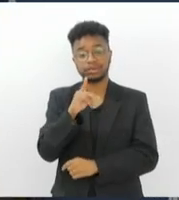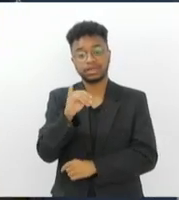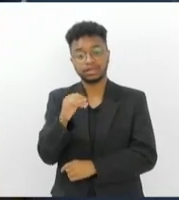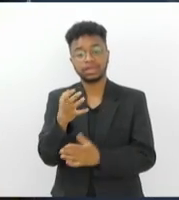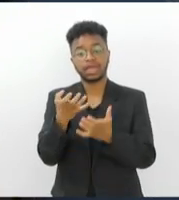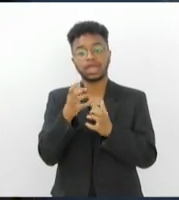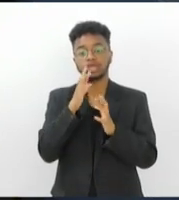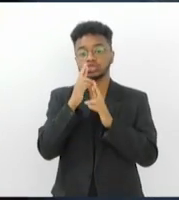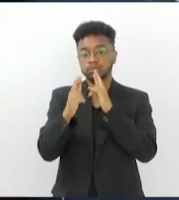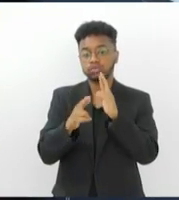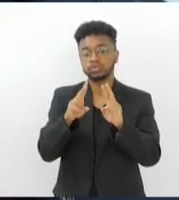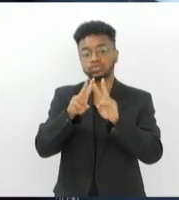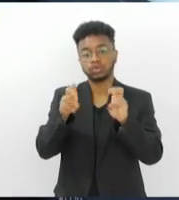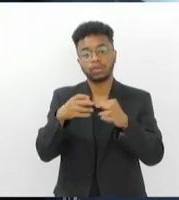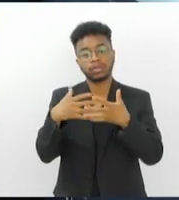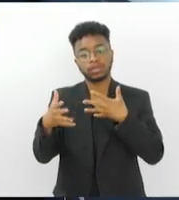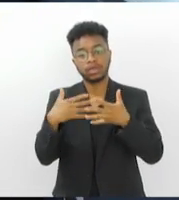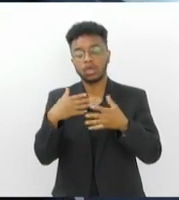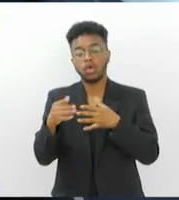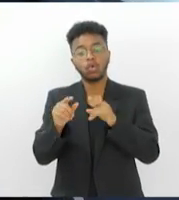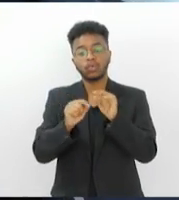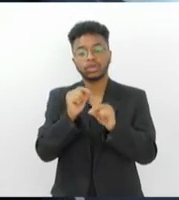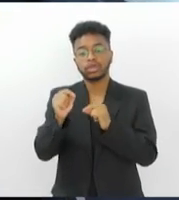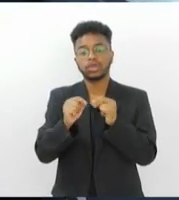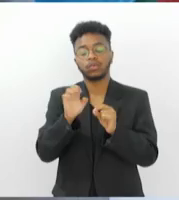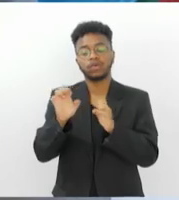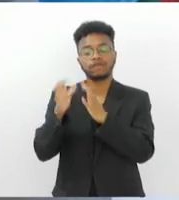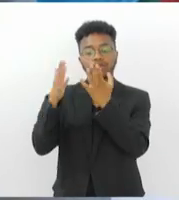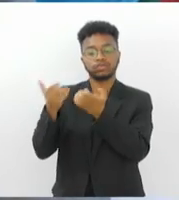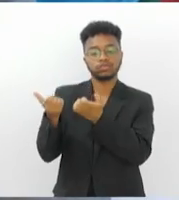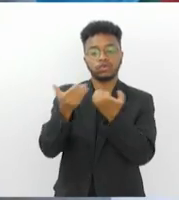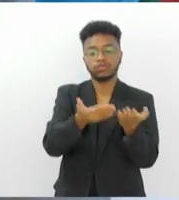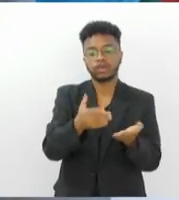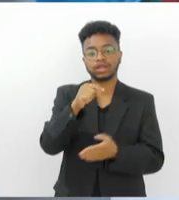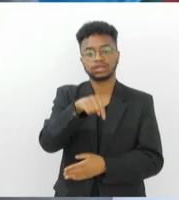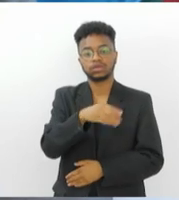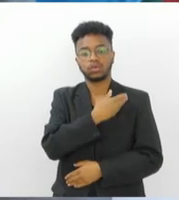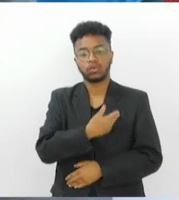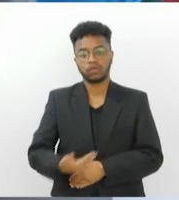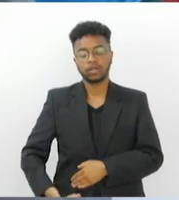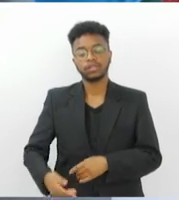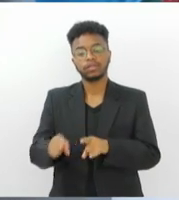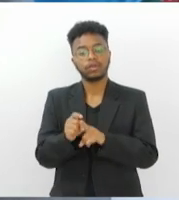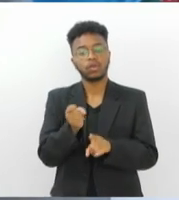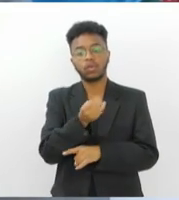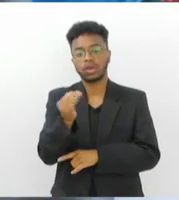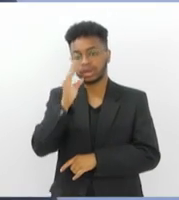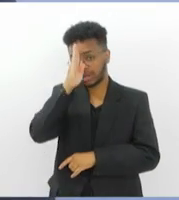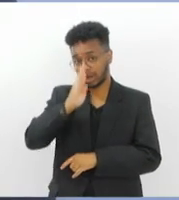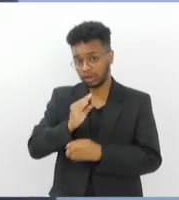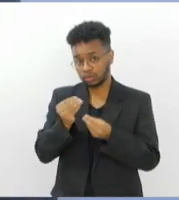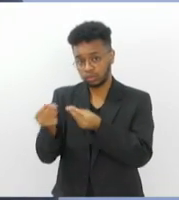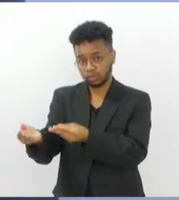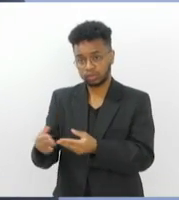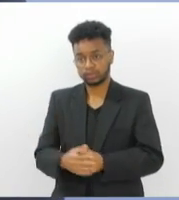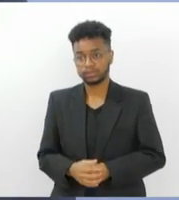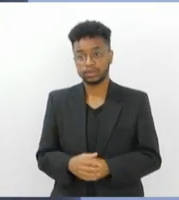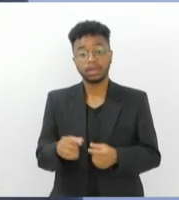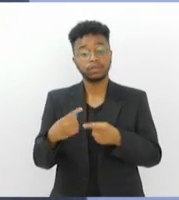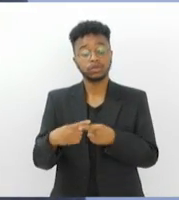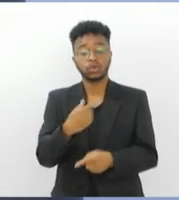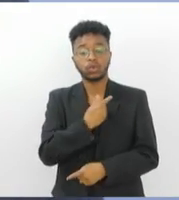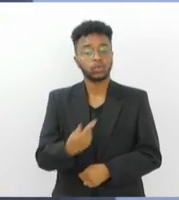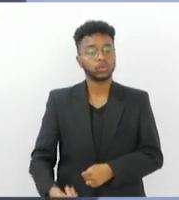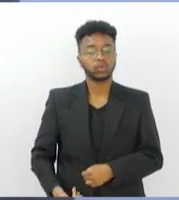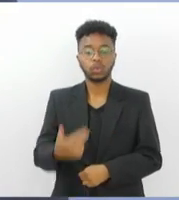a transparência das contrapartidas do evento com o governo do estado e a quantidade de gratuidades concedidas o governo do estado não pode ter um